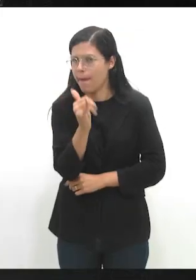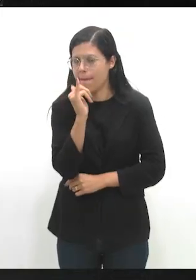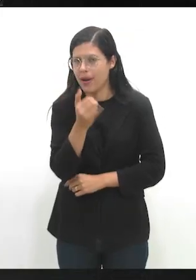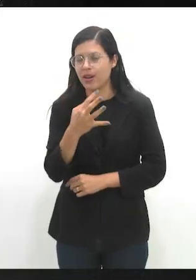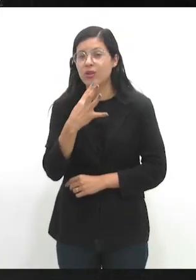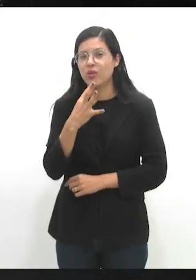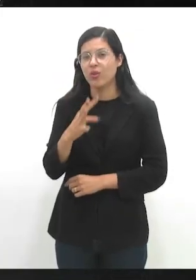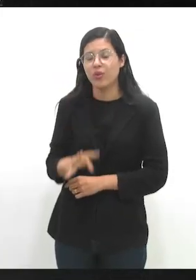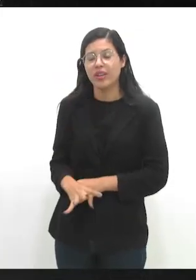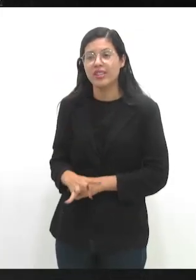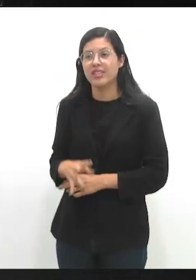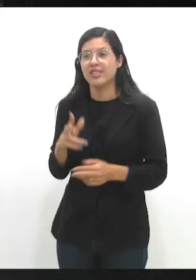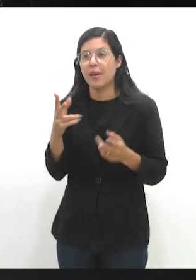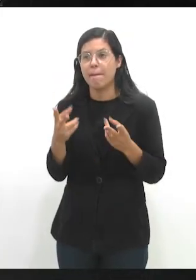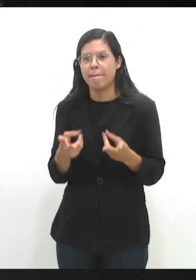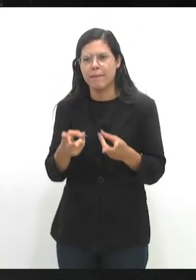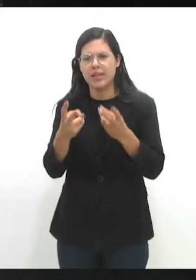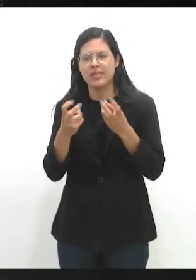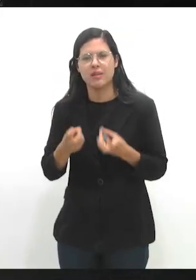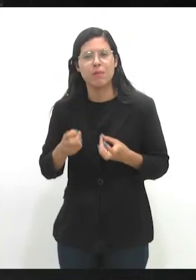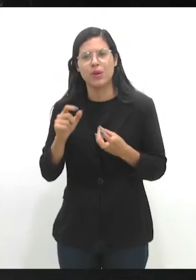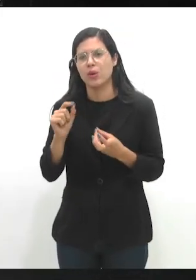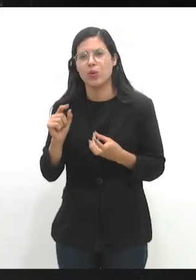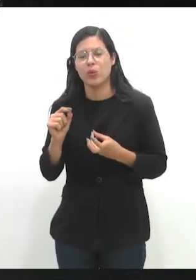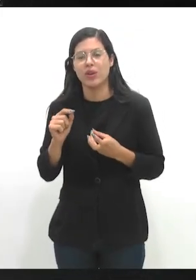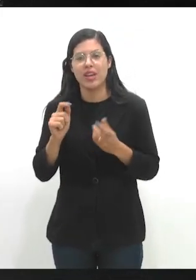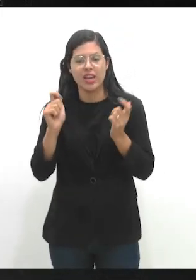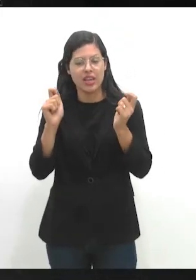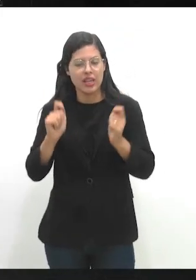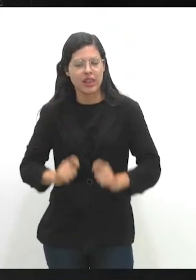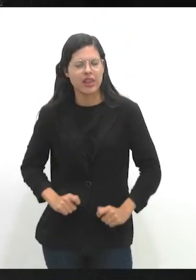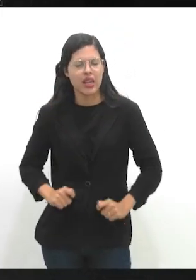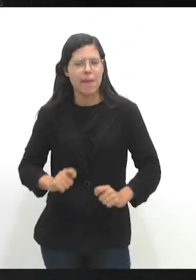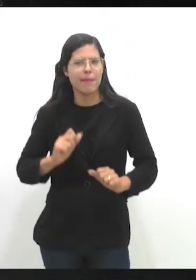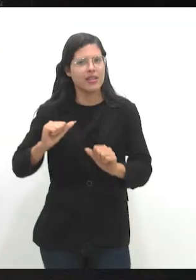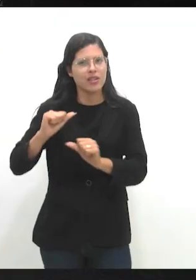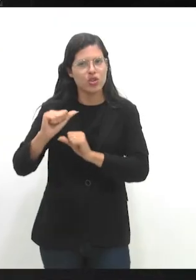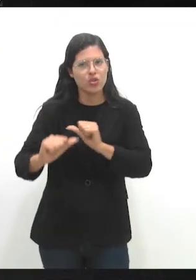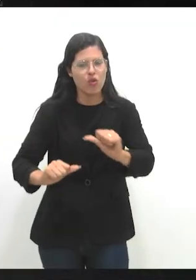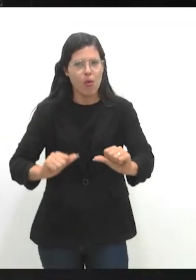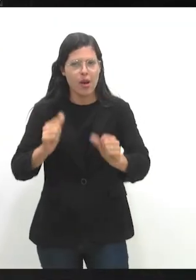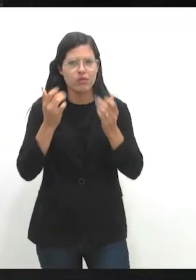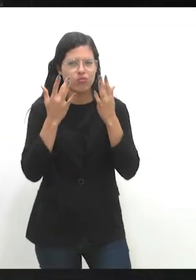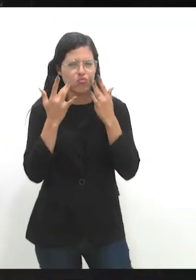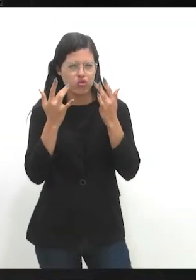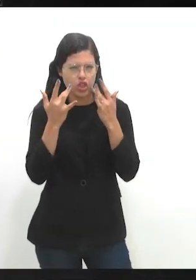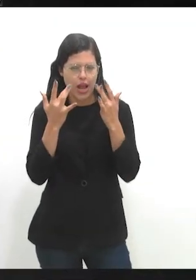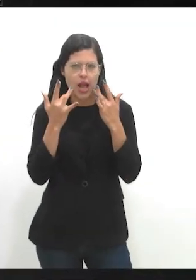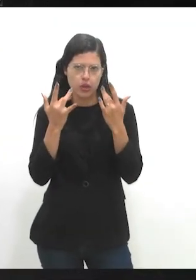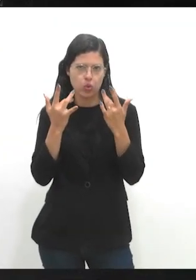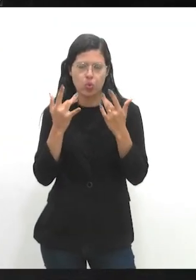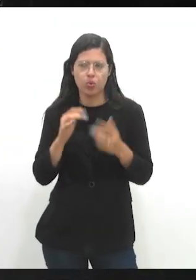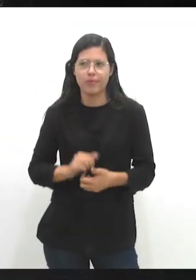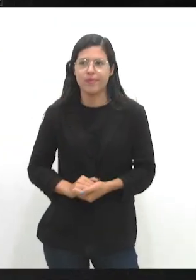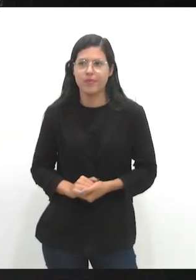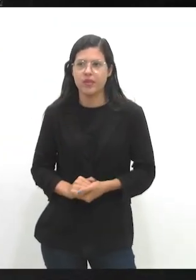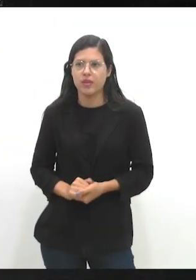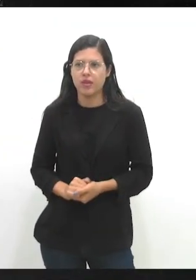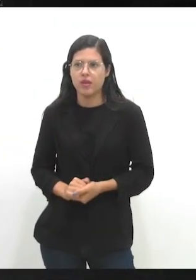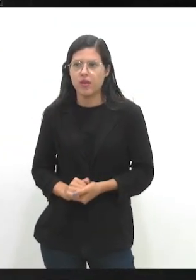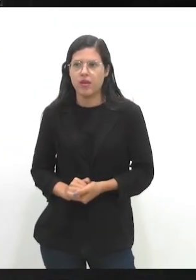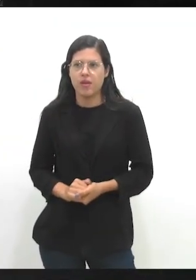conhecia, eu fui vendo o que daria para dramatizar, o que era teatralizável, para